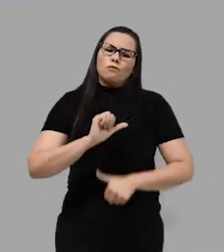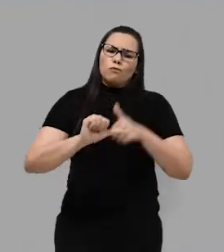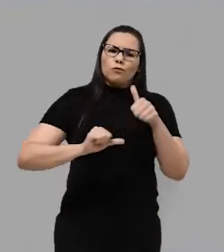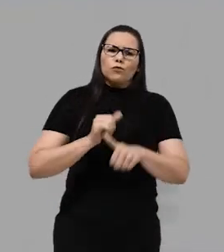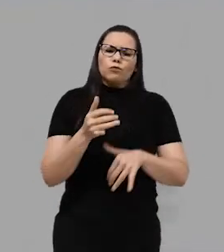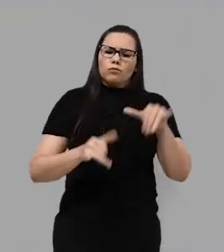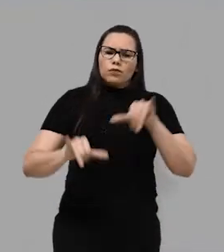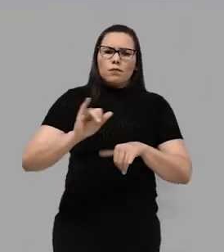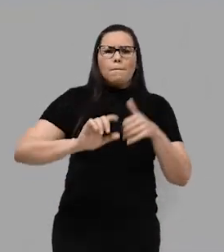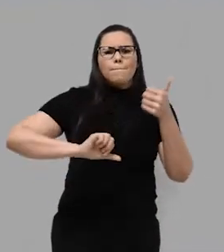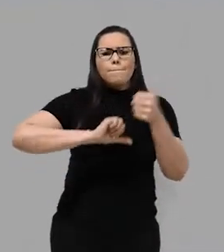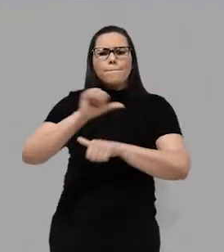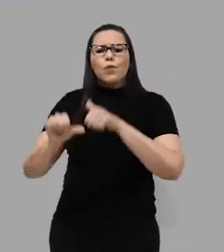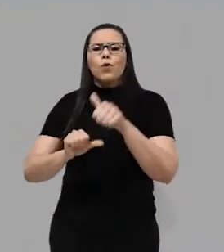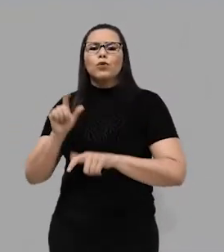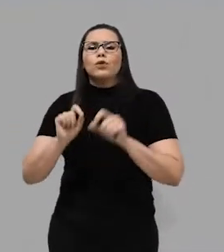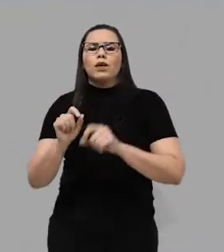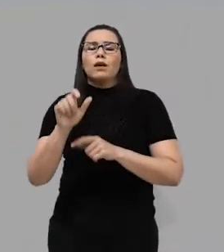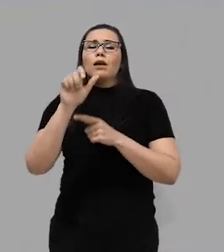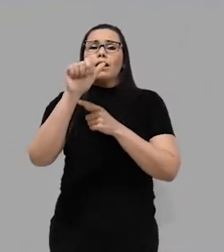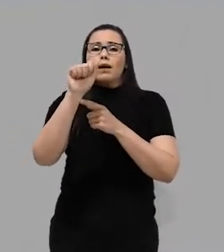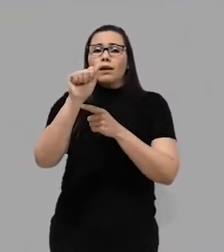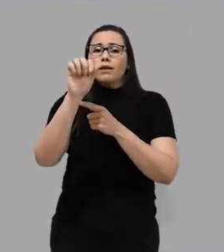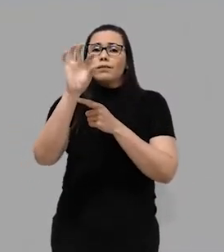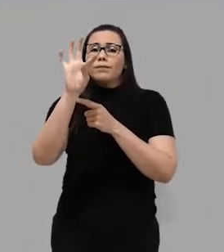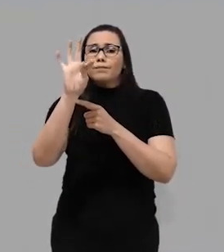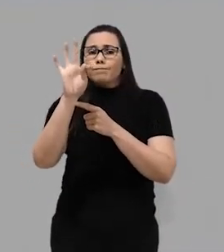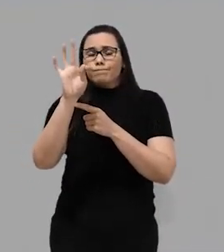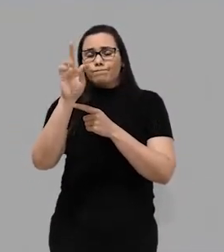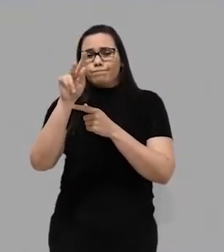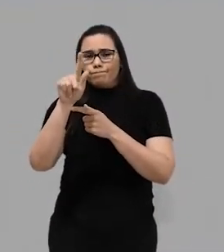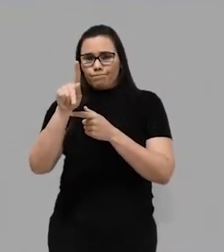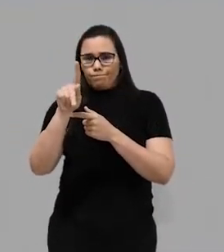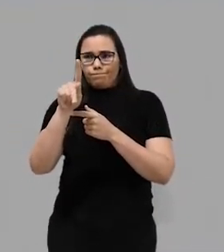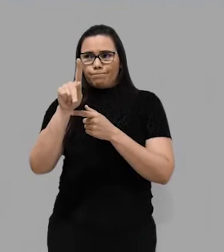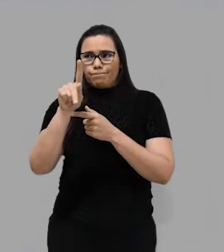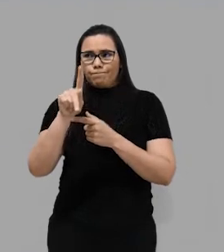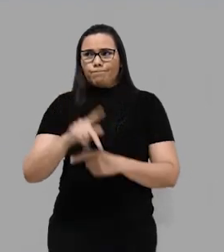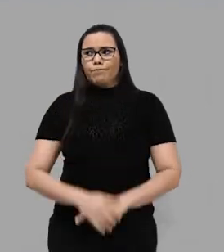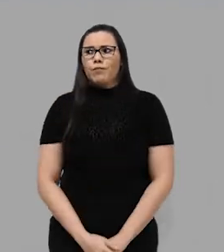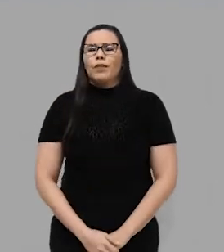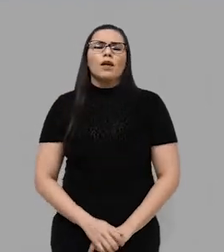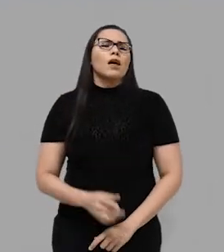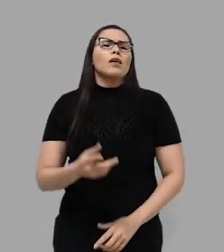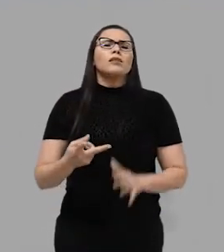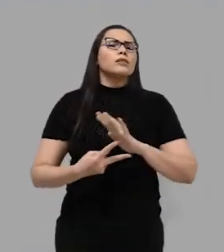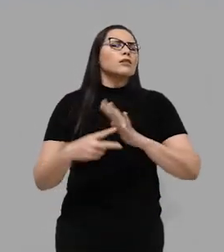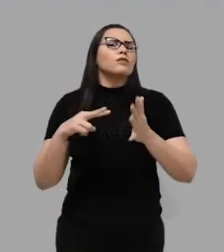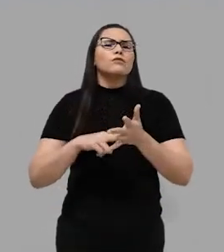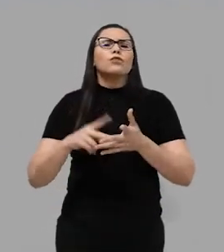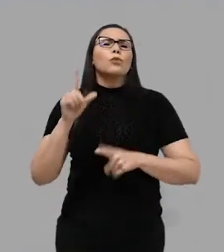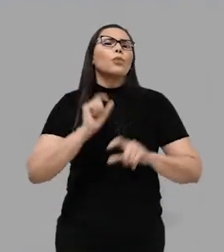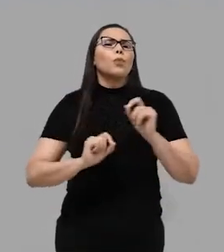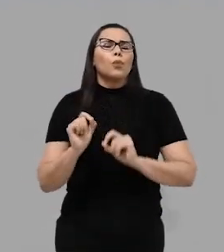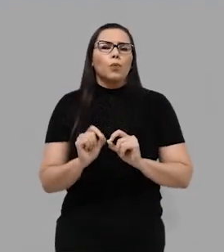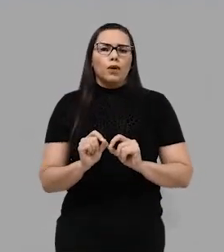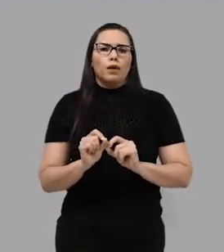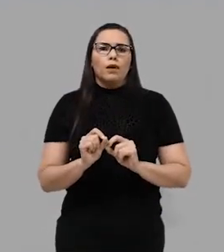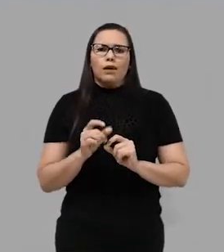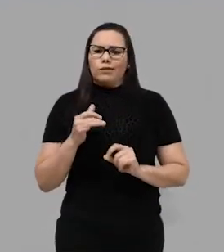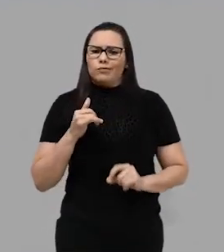chamada ATP. Esse ATP são as moedas energéticas. Aí você me pergunta,